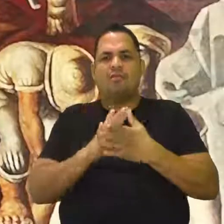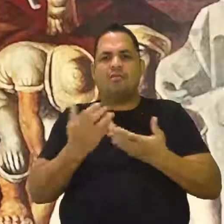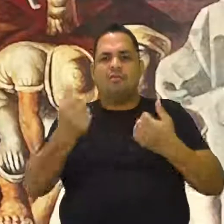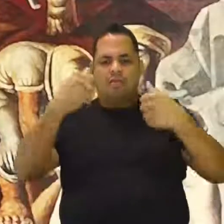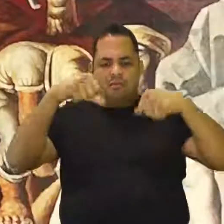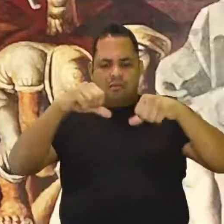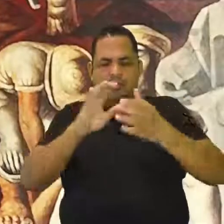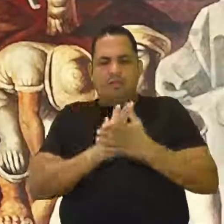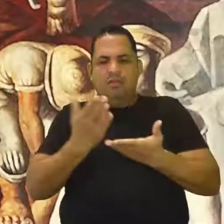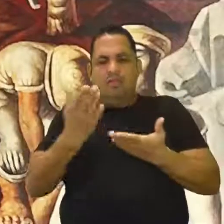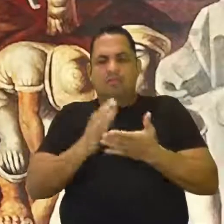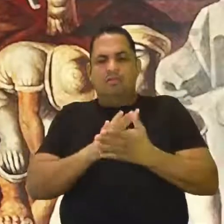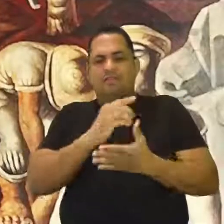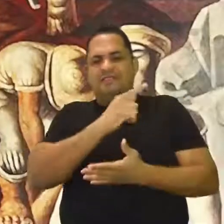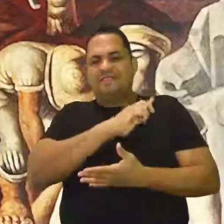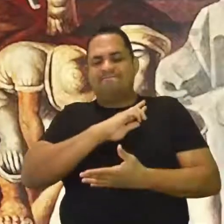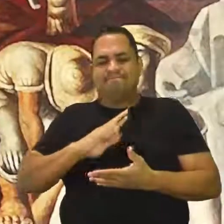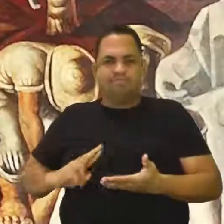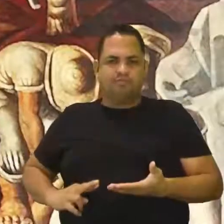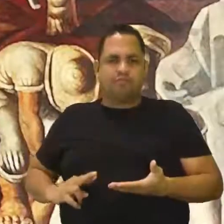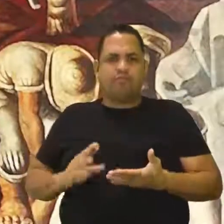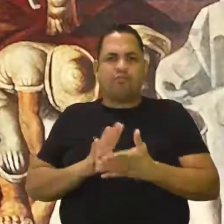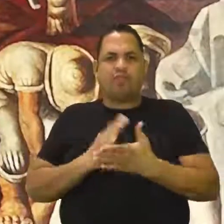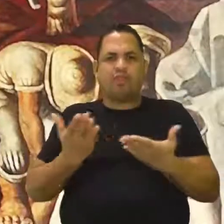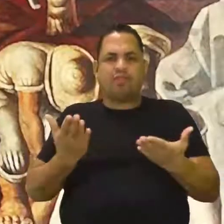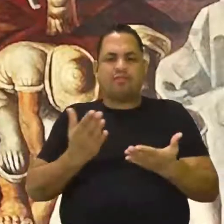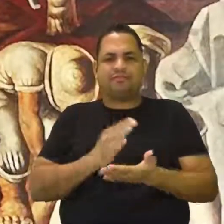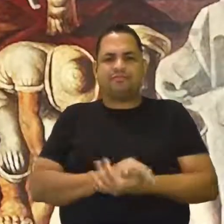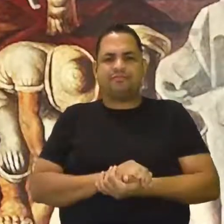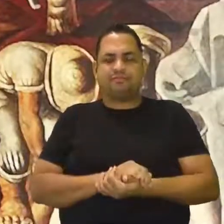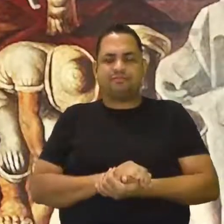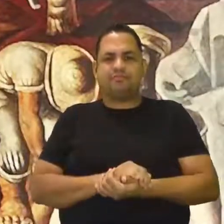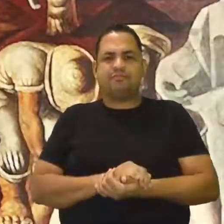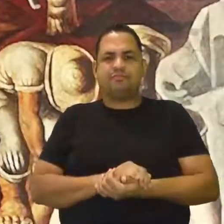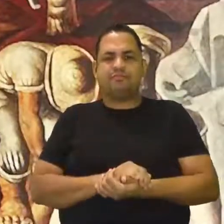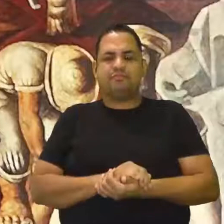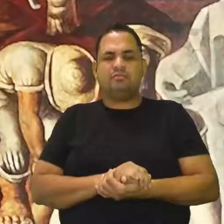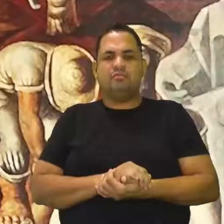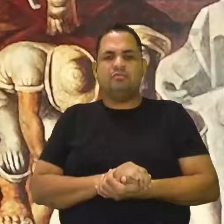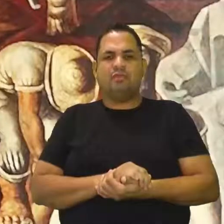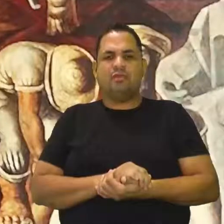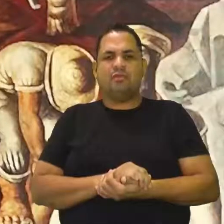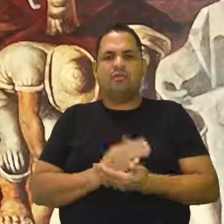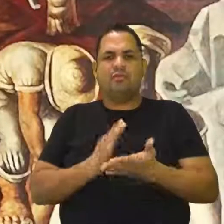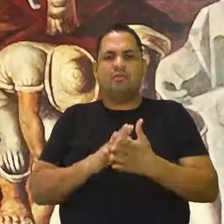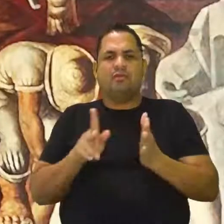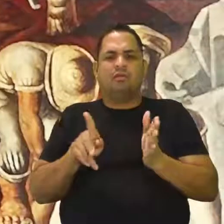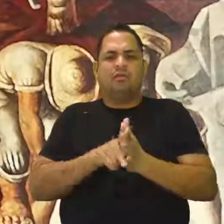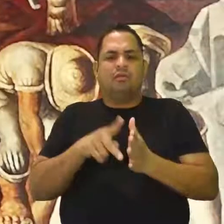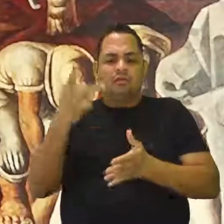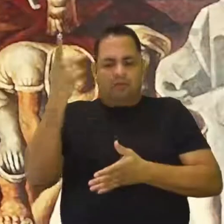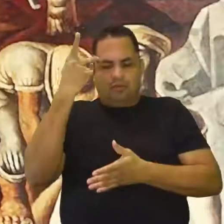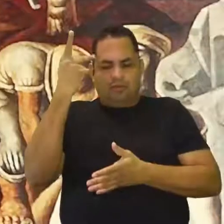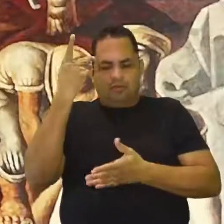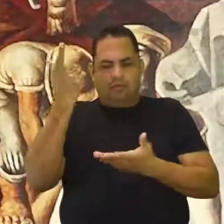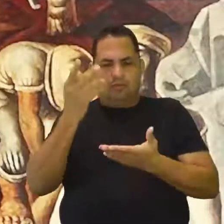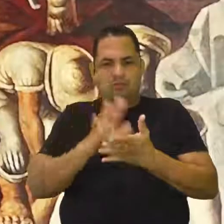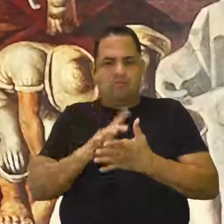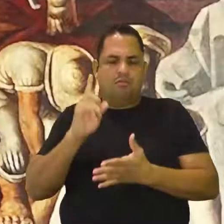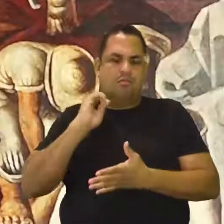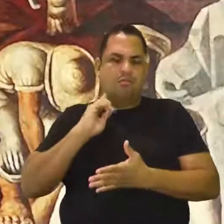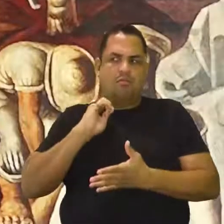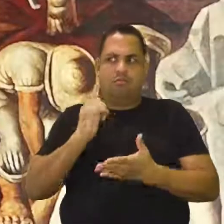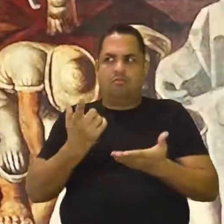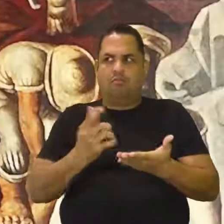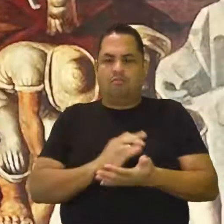estão acontecendo na República que vai ser propício para que próprio São Paulo e Minas Gerais, que